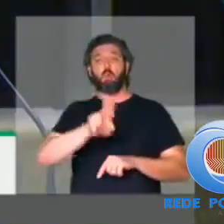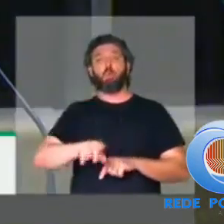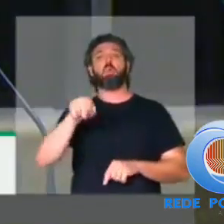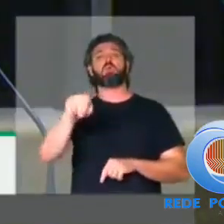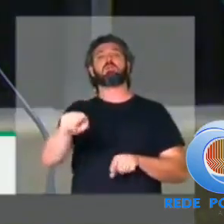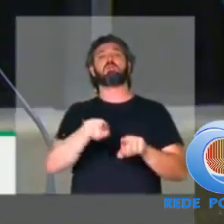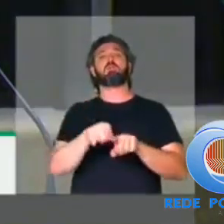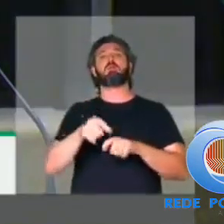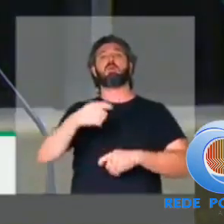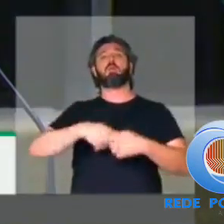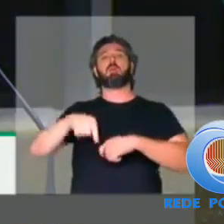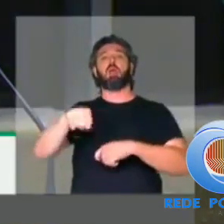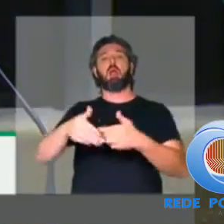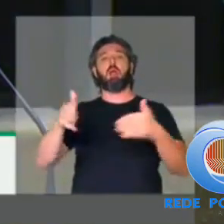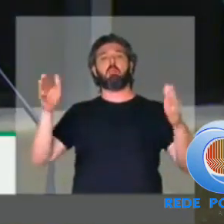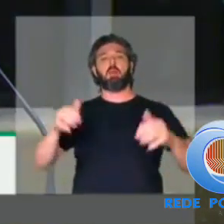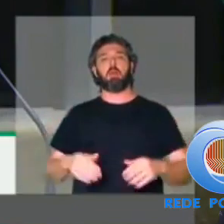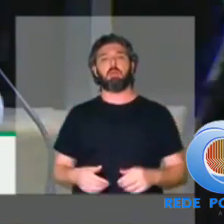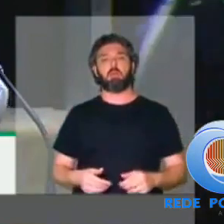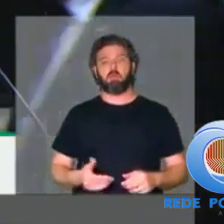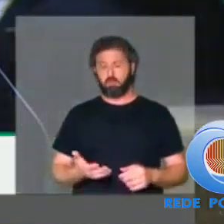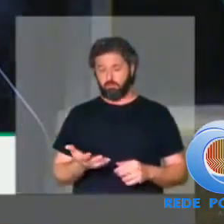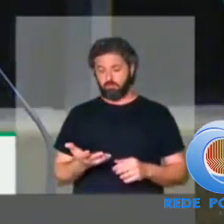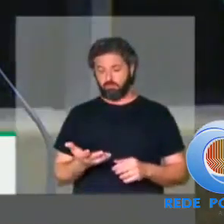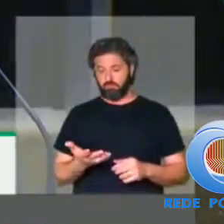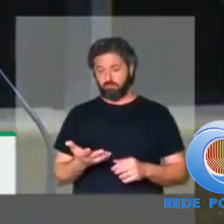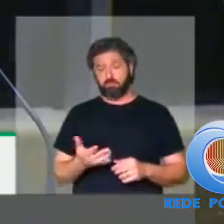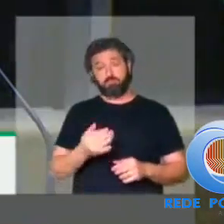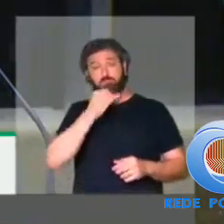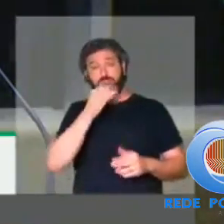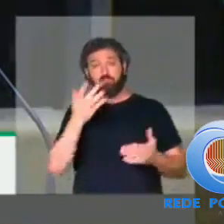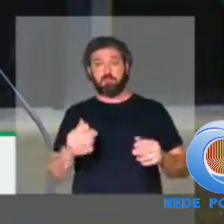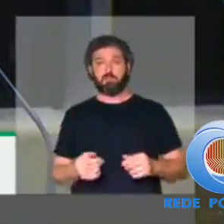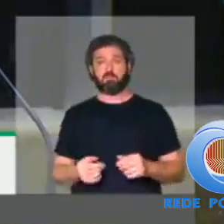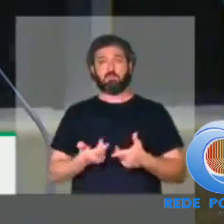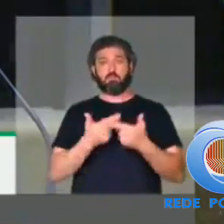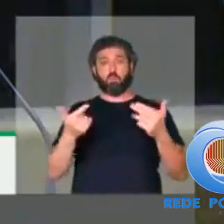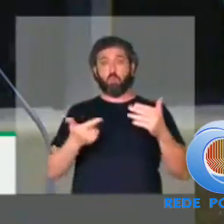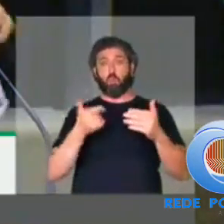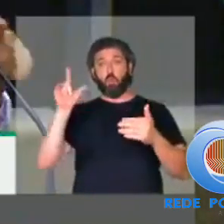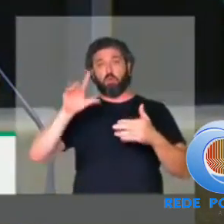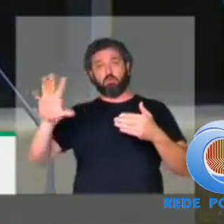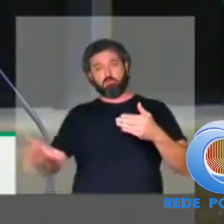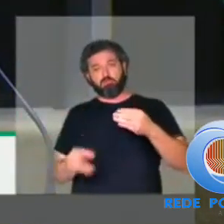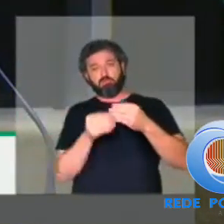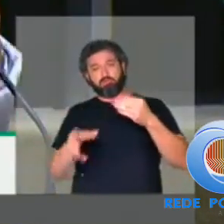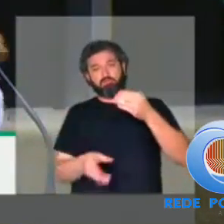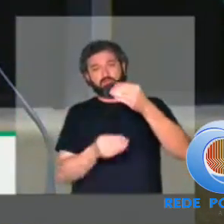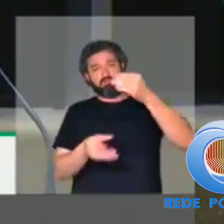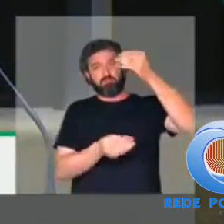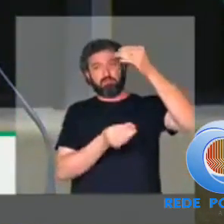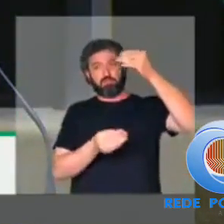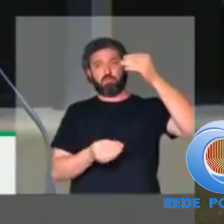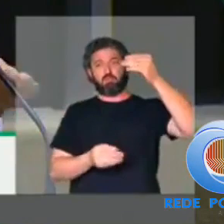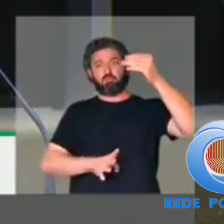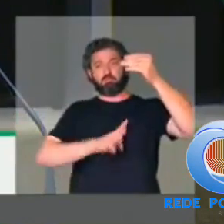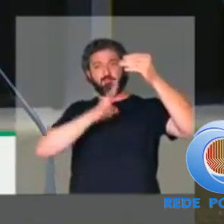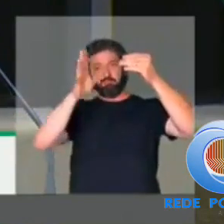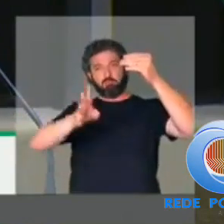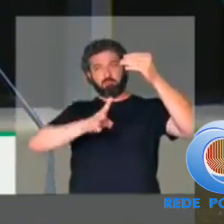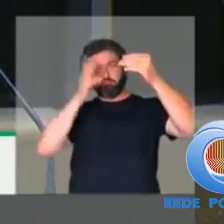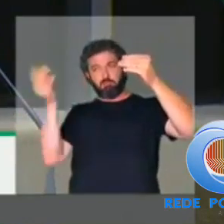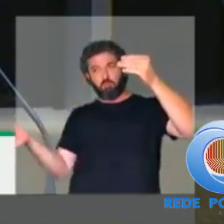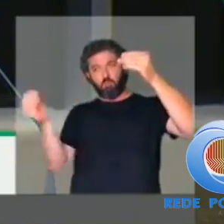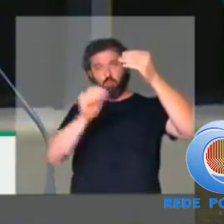usufrui daquele negócio aberto. Infelizmente, outras questões foram tratadas de maneira